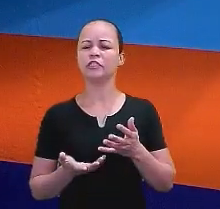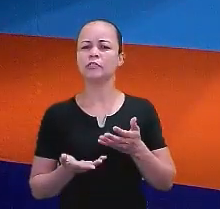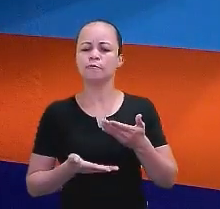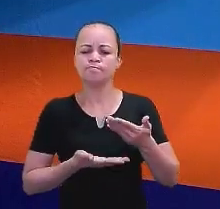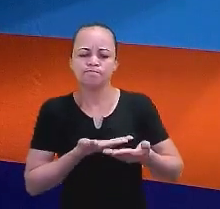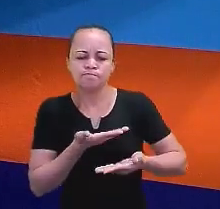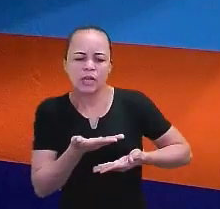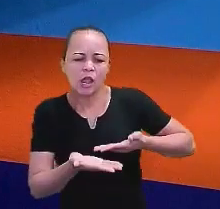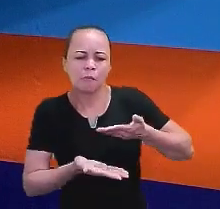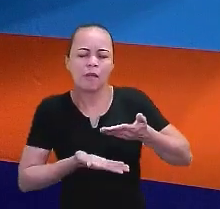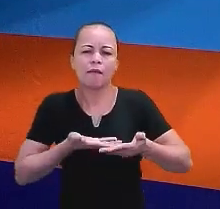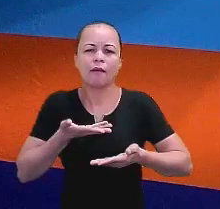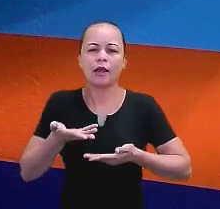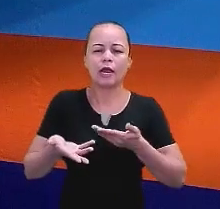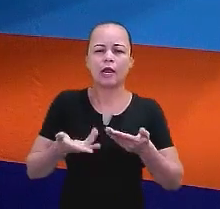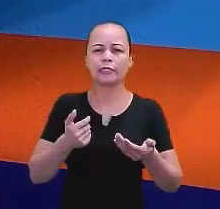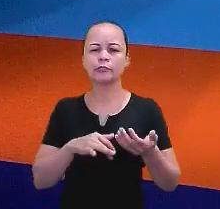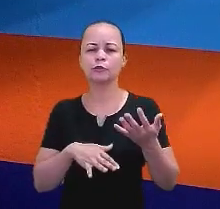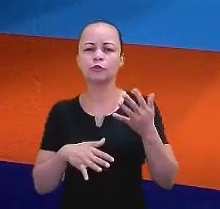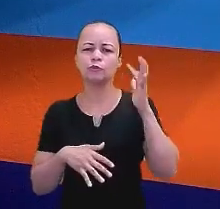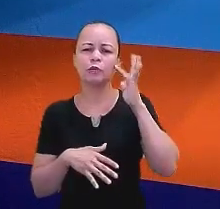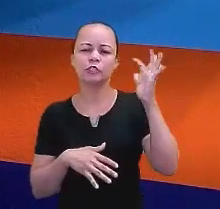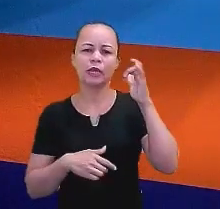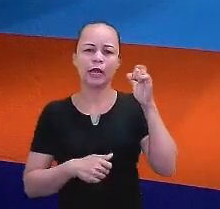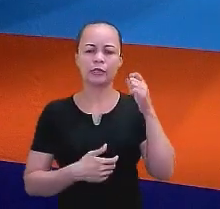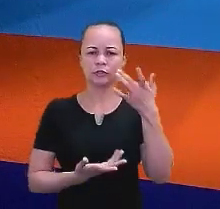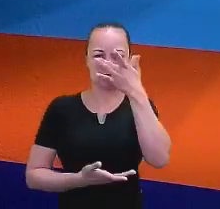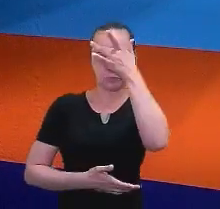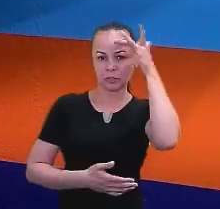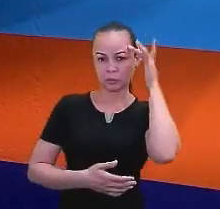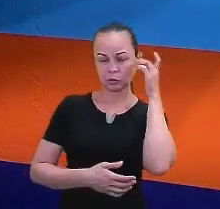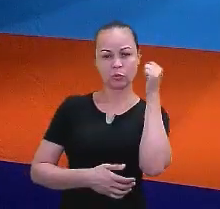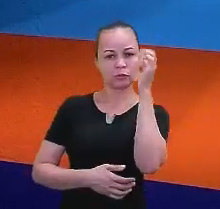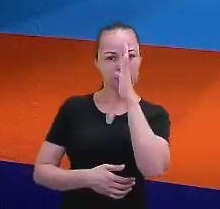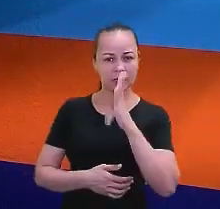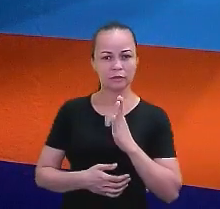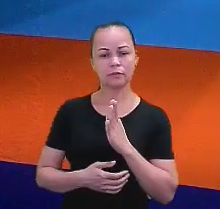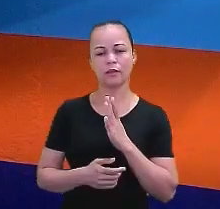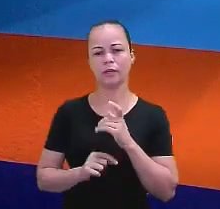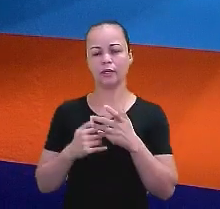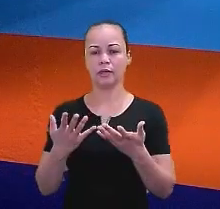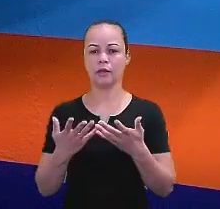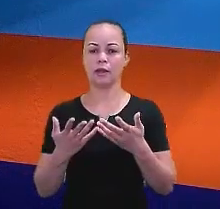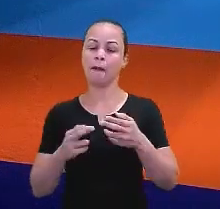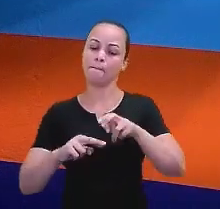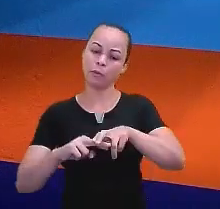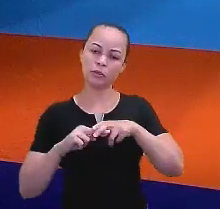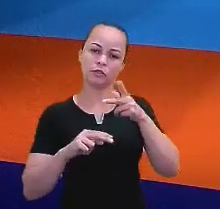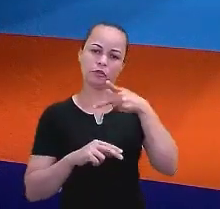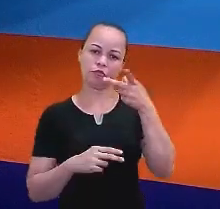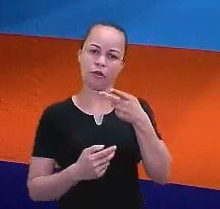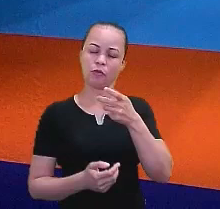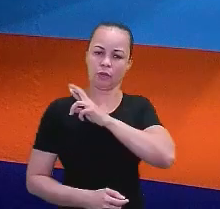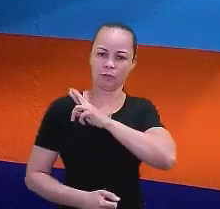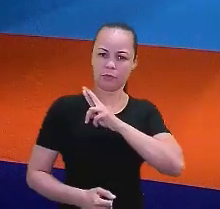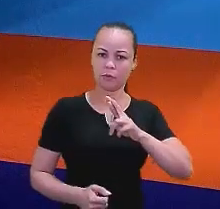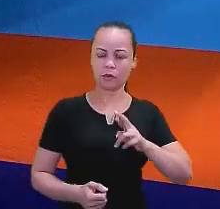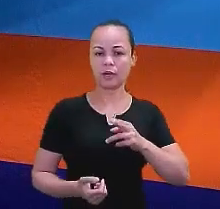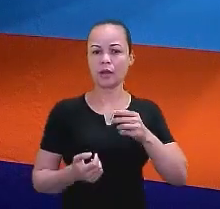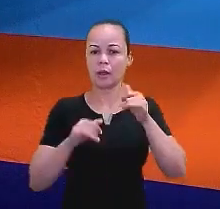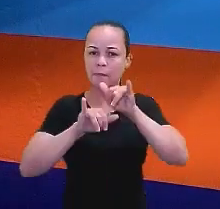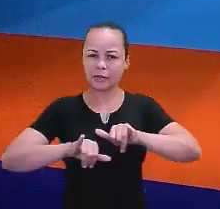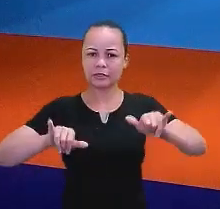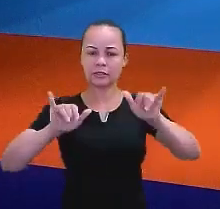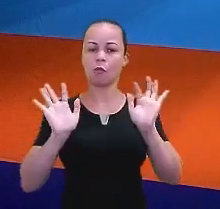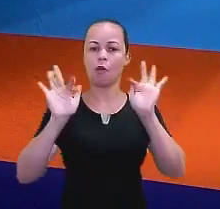permeando no imaginário dos brasileiros há muito tempo. Por isso que eu digo que a proclamação é um fim. Ela vai